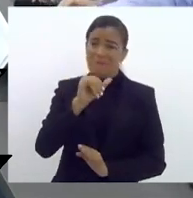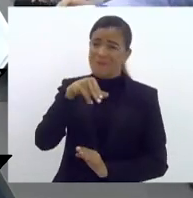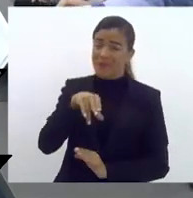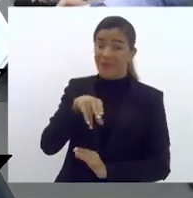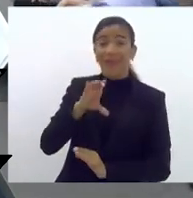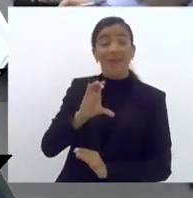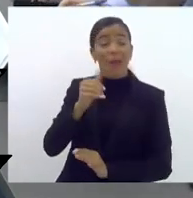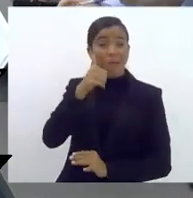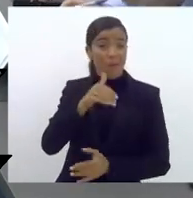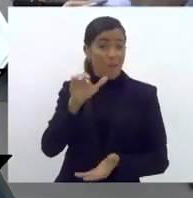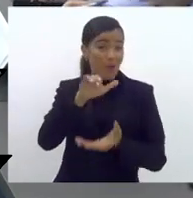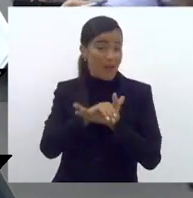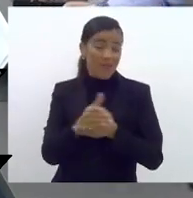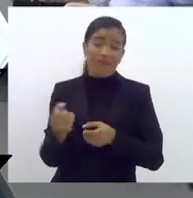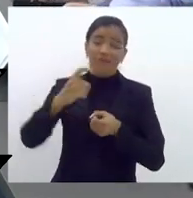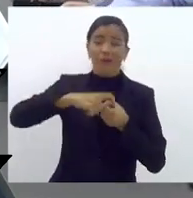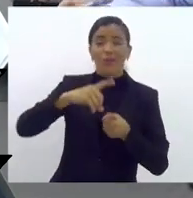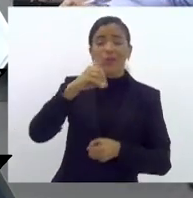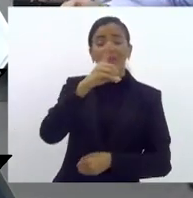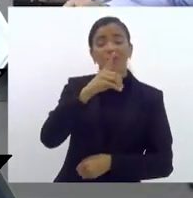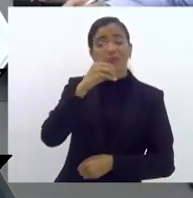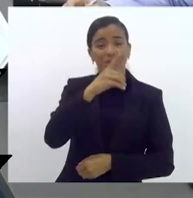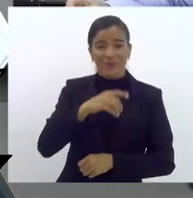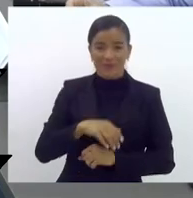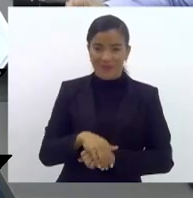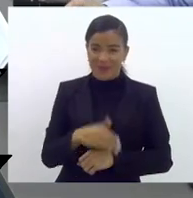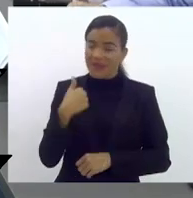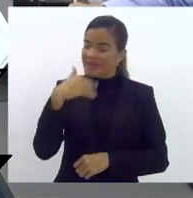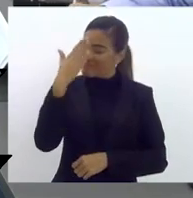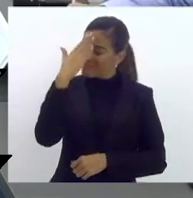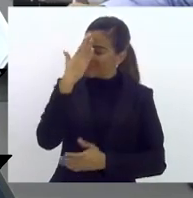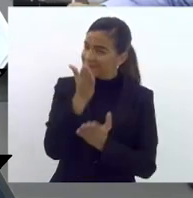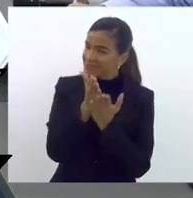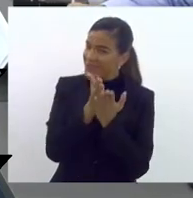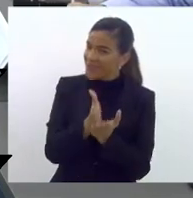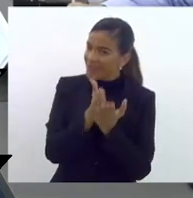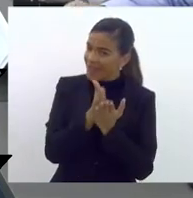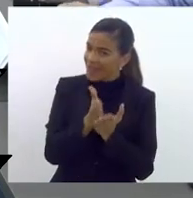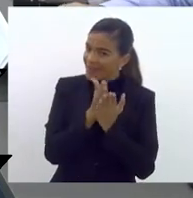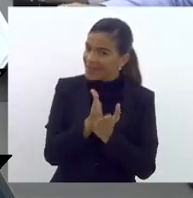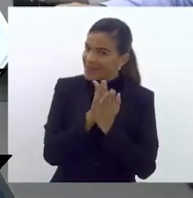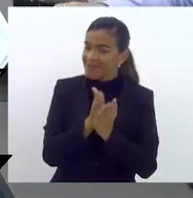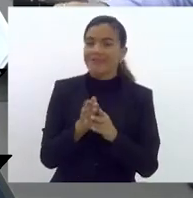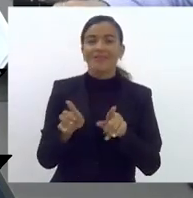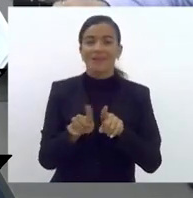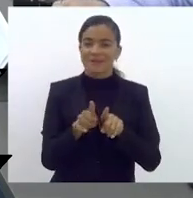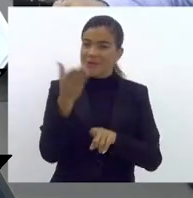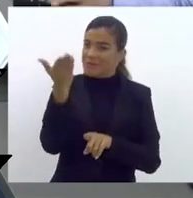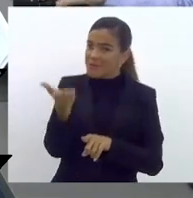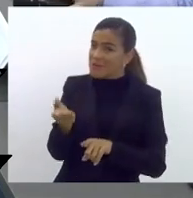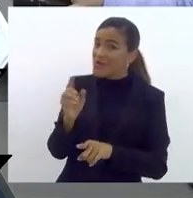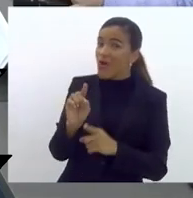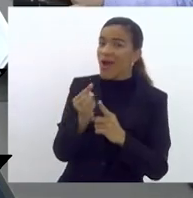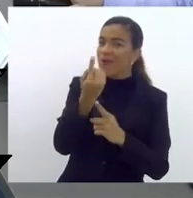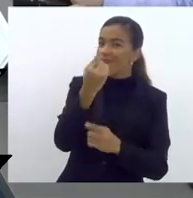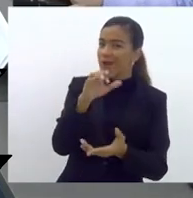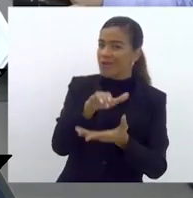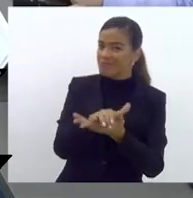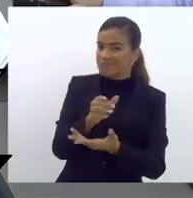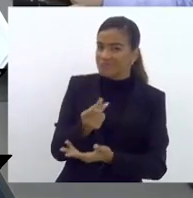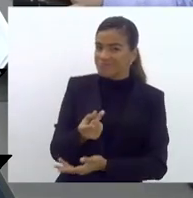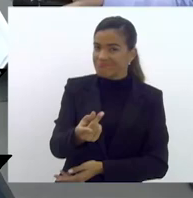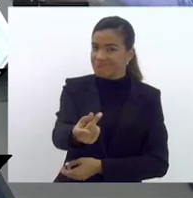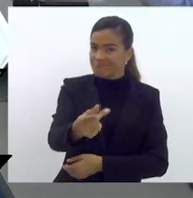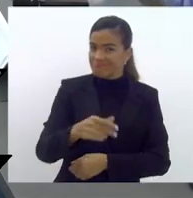ela regressa tá no campeonato de vôlei com a metade do vosso mandato é a fidelidade é isso exatamente e além do mais o seu é monogâmico no máximo vou